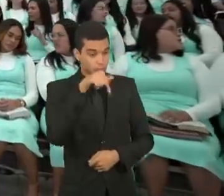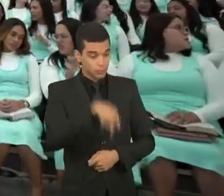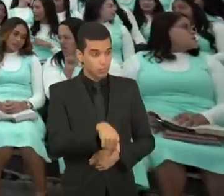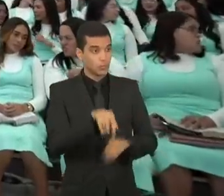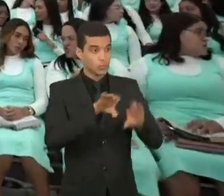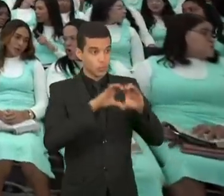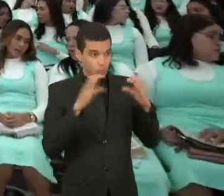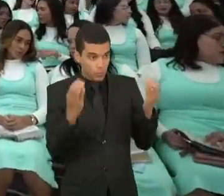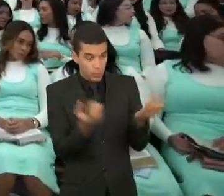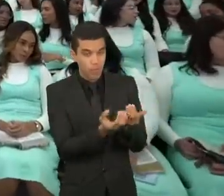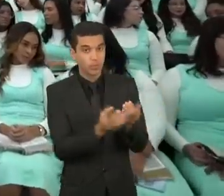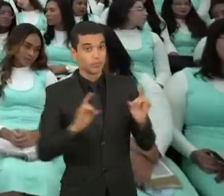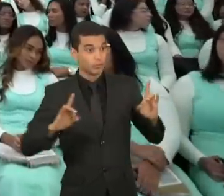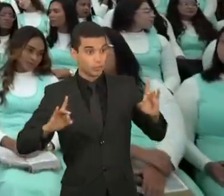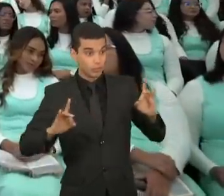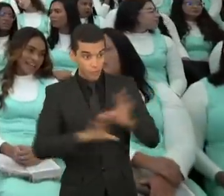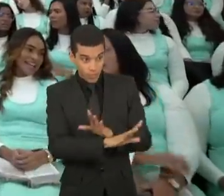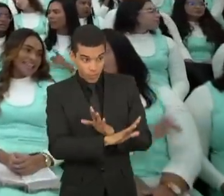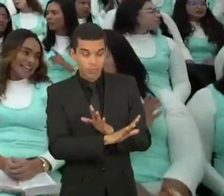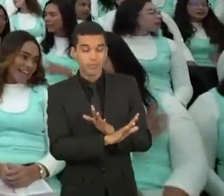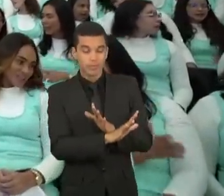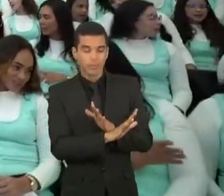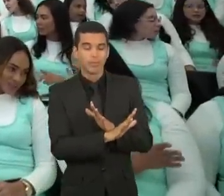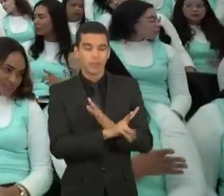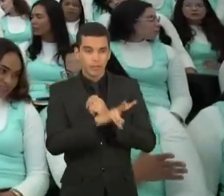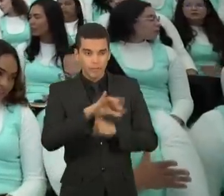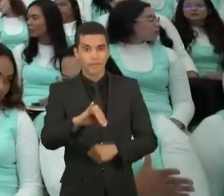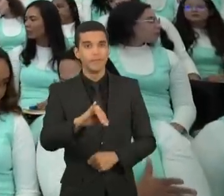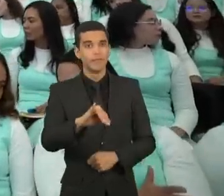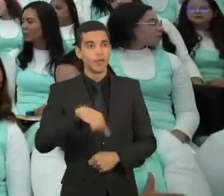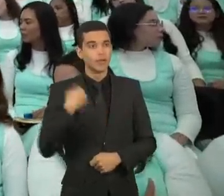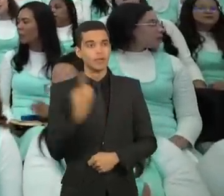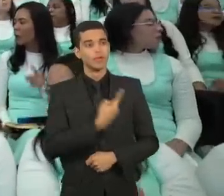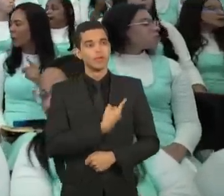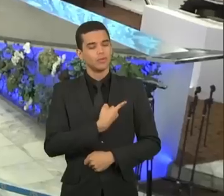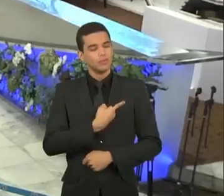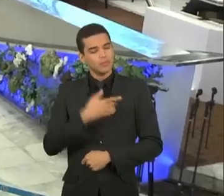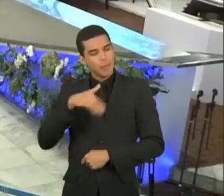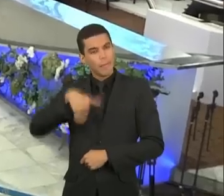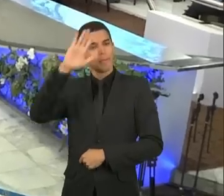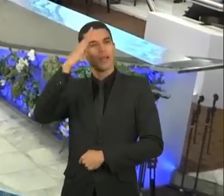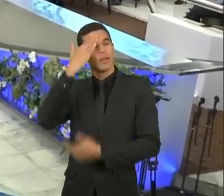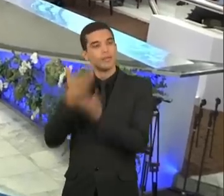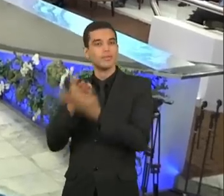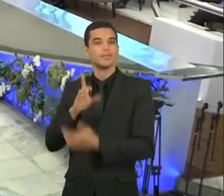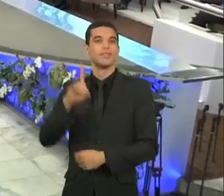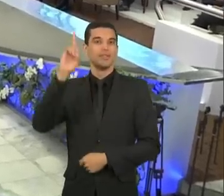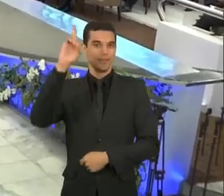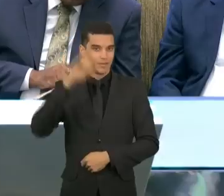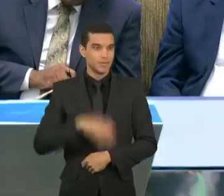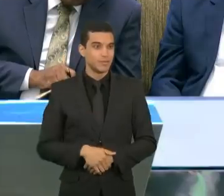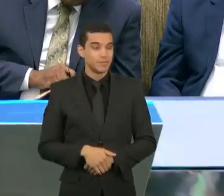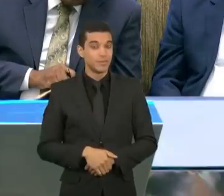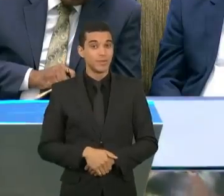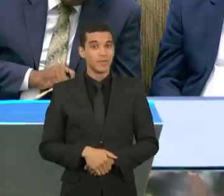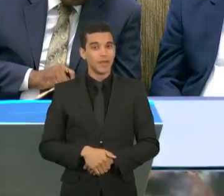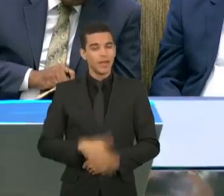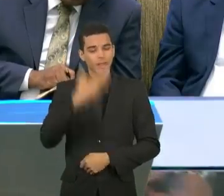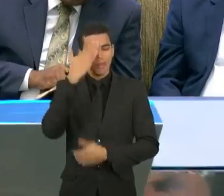congresso, crendo mais em Deus, crendo melhor em